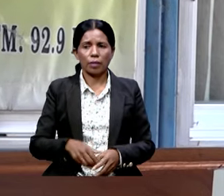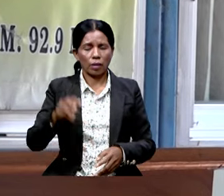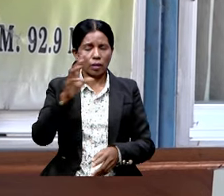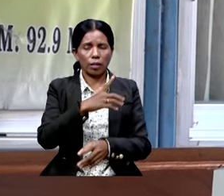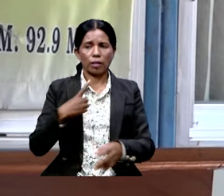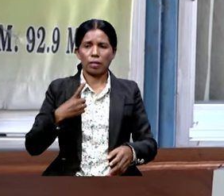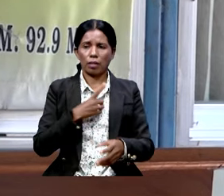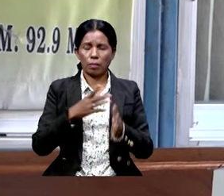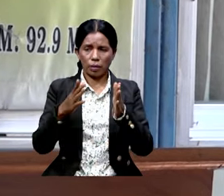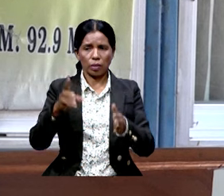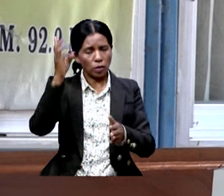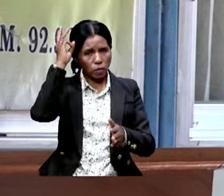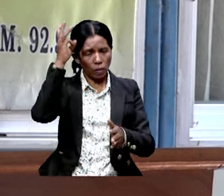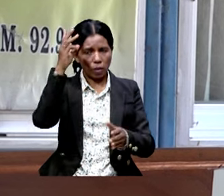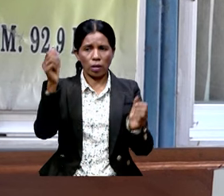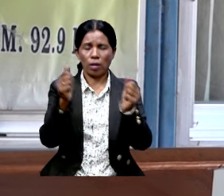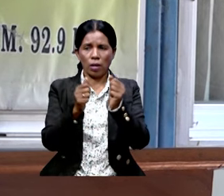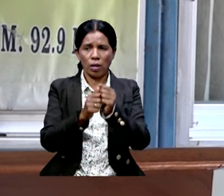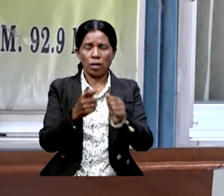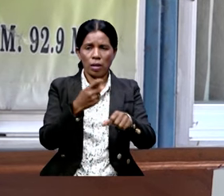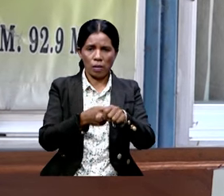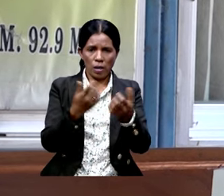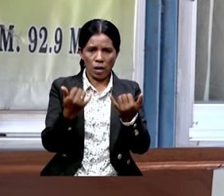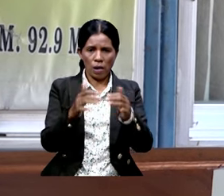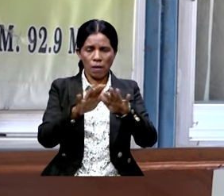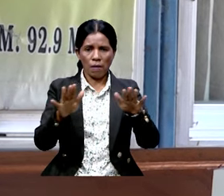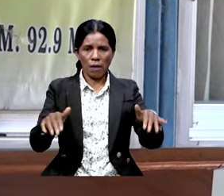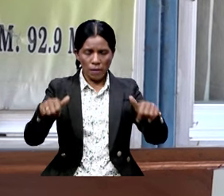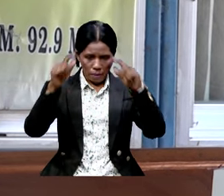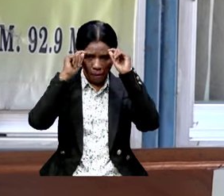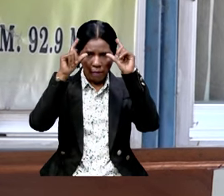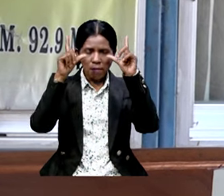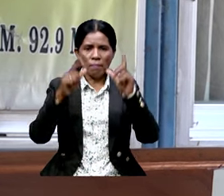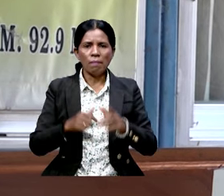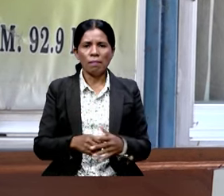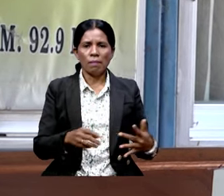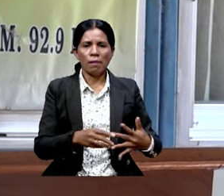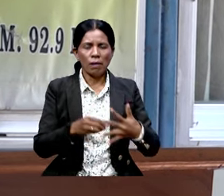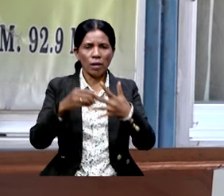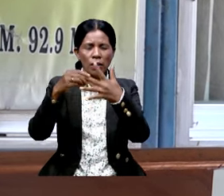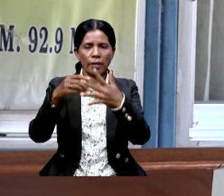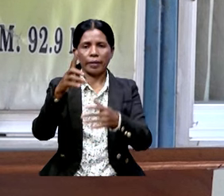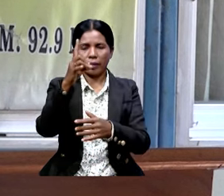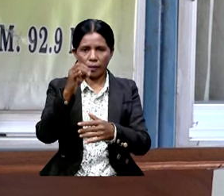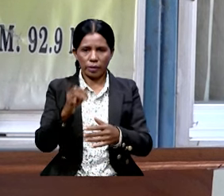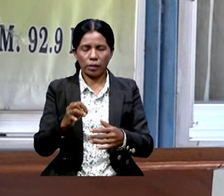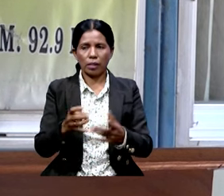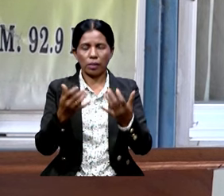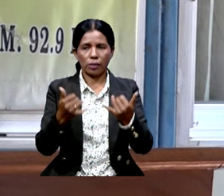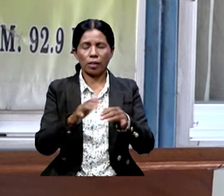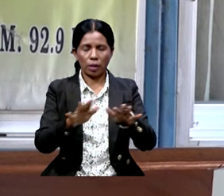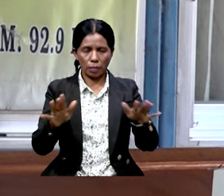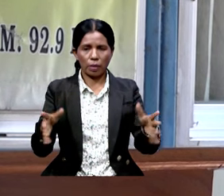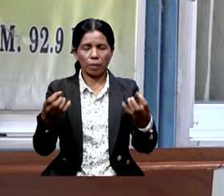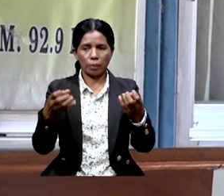exira preocupa o situação labar e a Timor-Leste, Niniu ia capital lili nebe mak labarik barak nebe